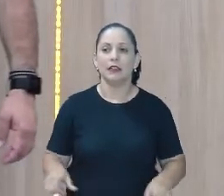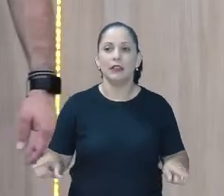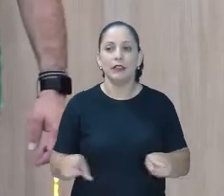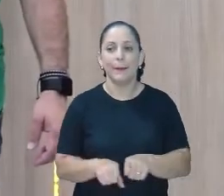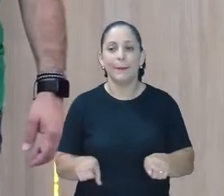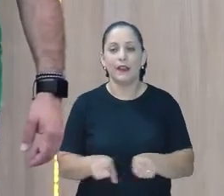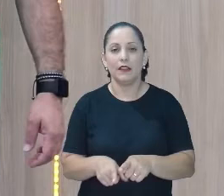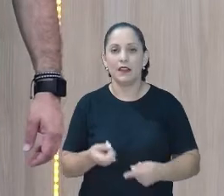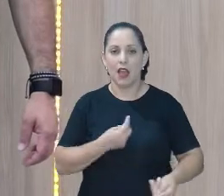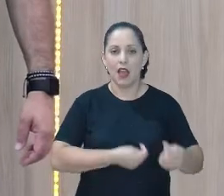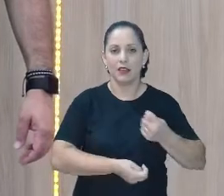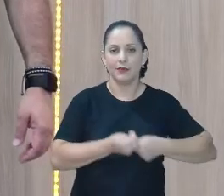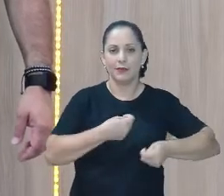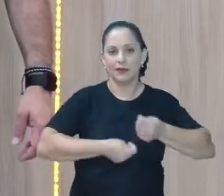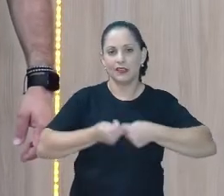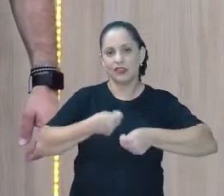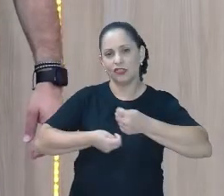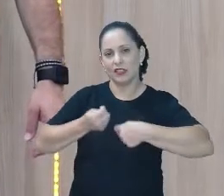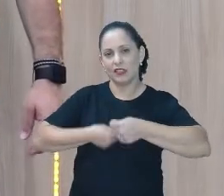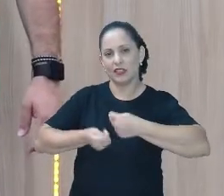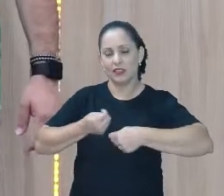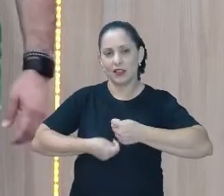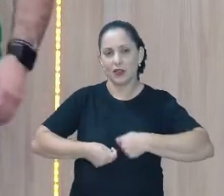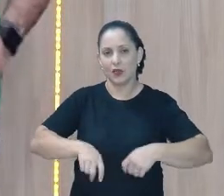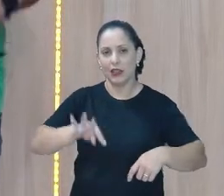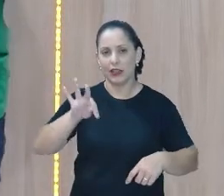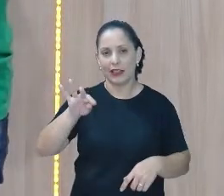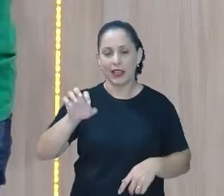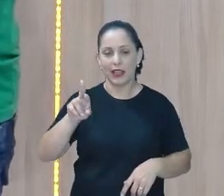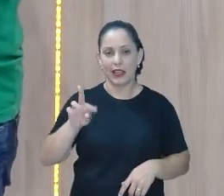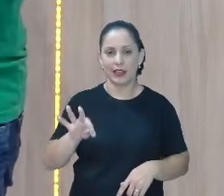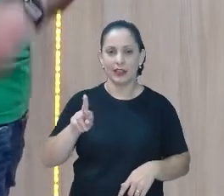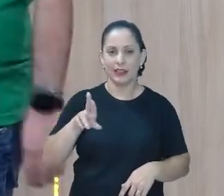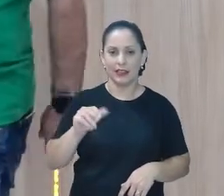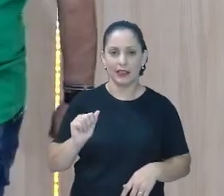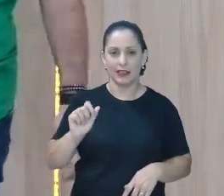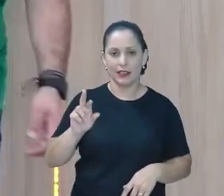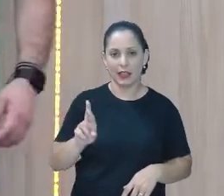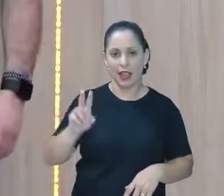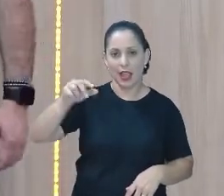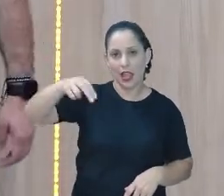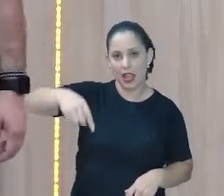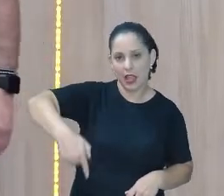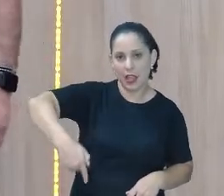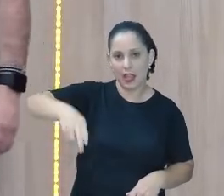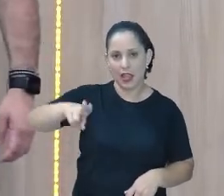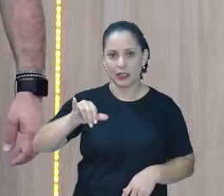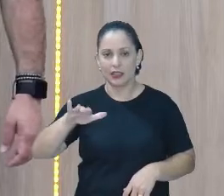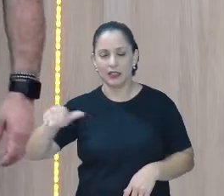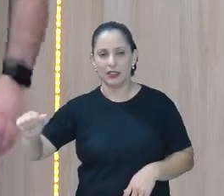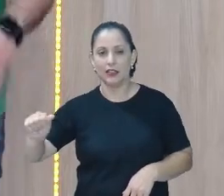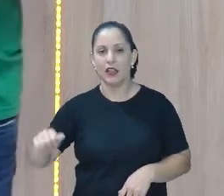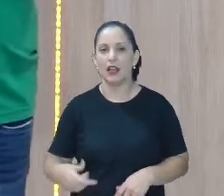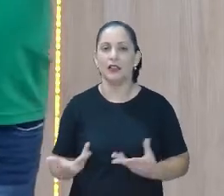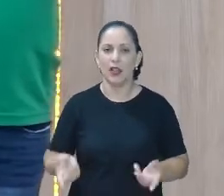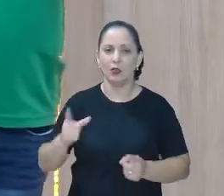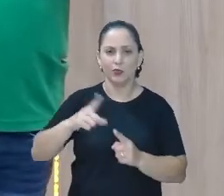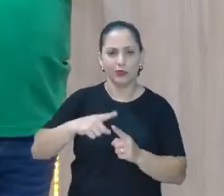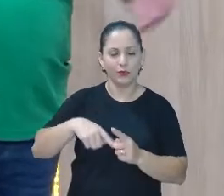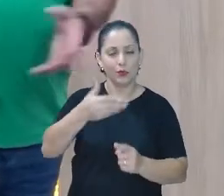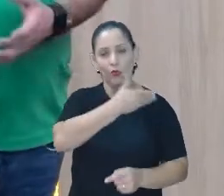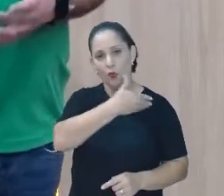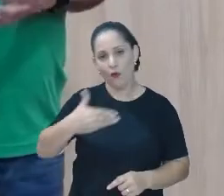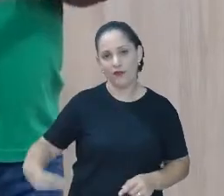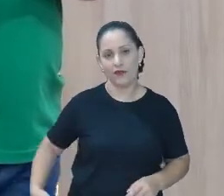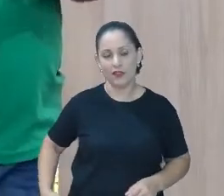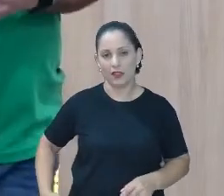forma, né, de administração chamada de tetrarquia, tetra 4, né? Aqui, então, é uma forma de governo onde o